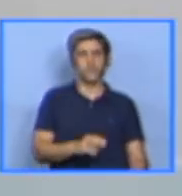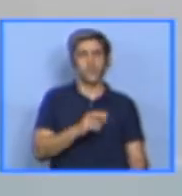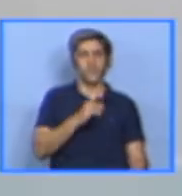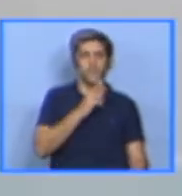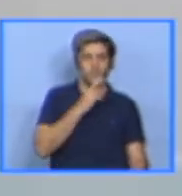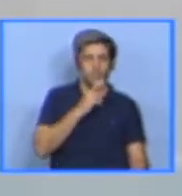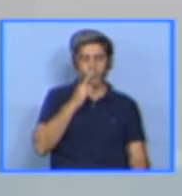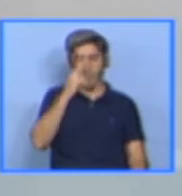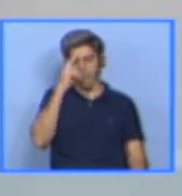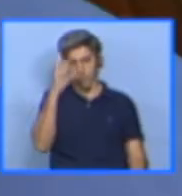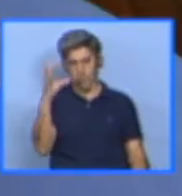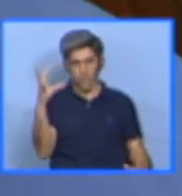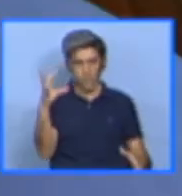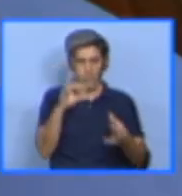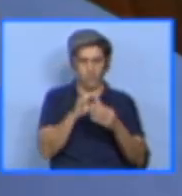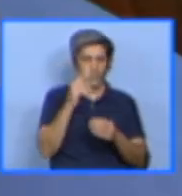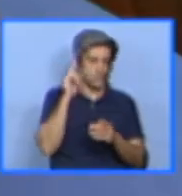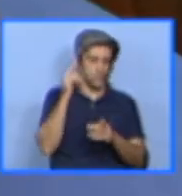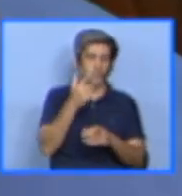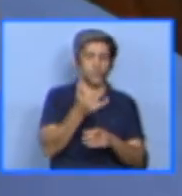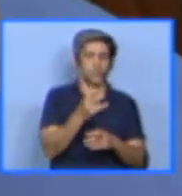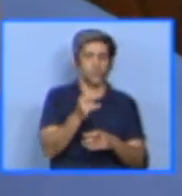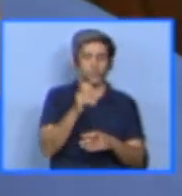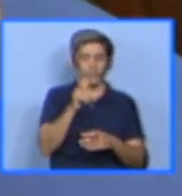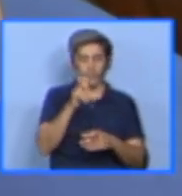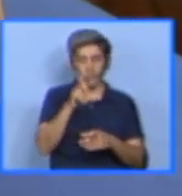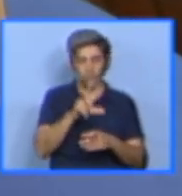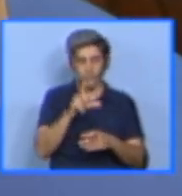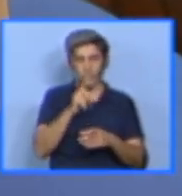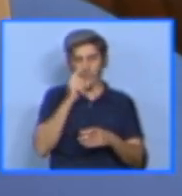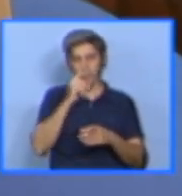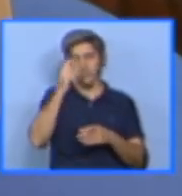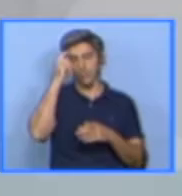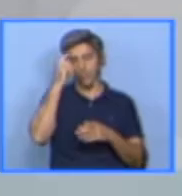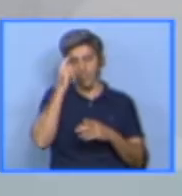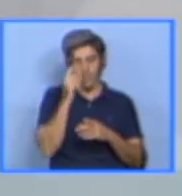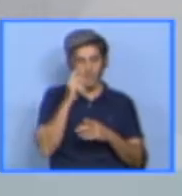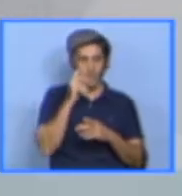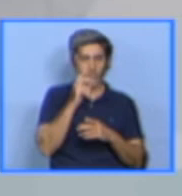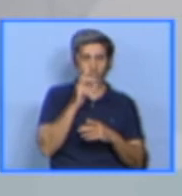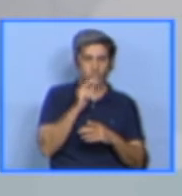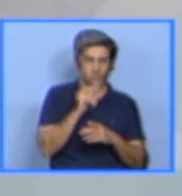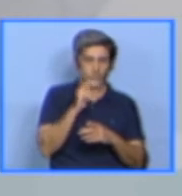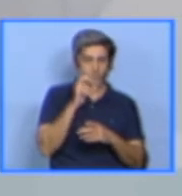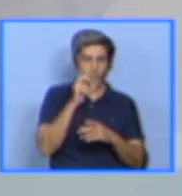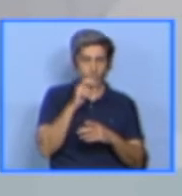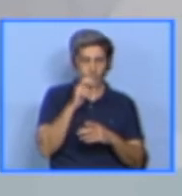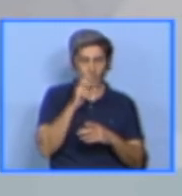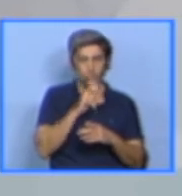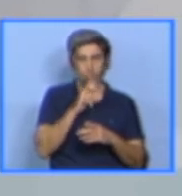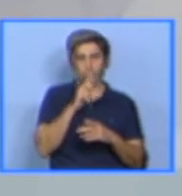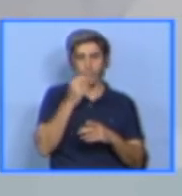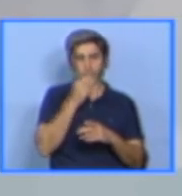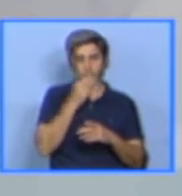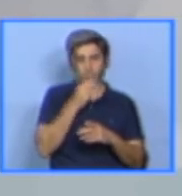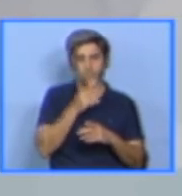ligam-se nesta peregrinação de 12 e 13 de julho. Aliás, a memória da Irmã Lúcia sobre a aparição de julho refere